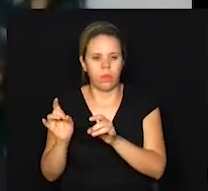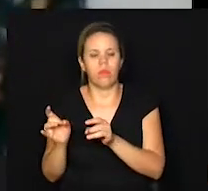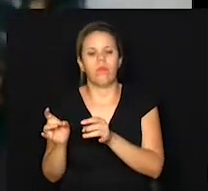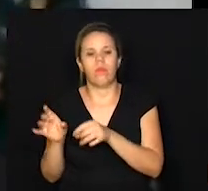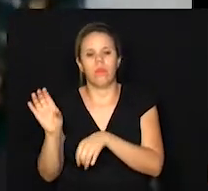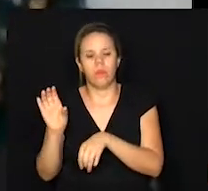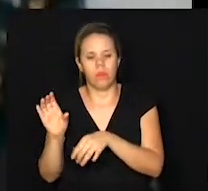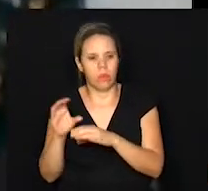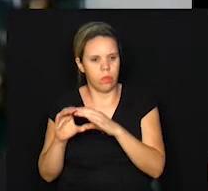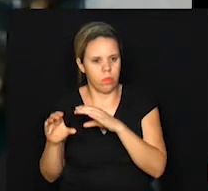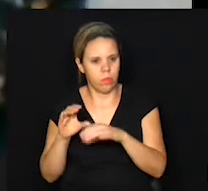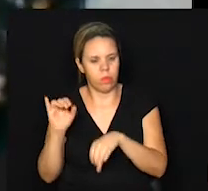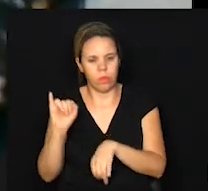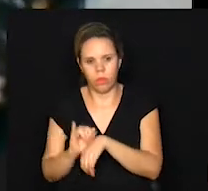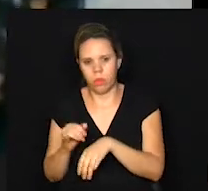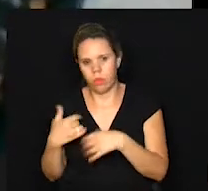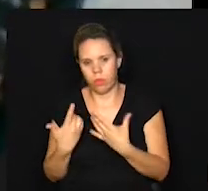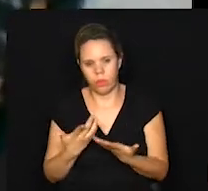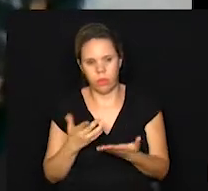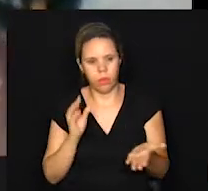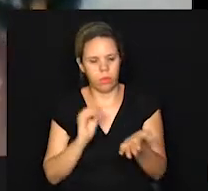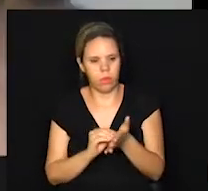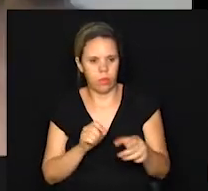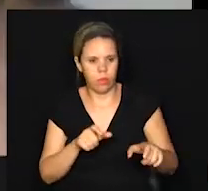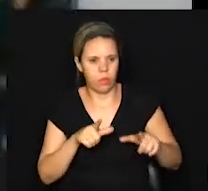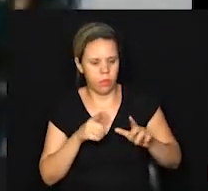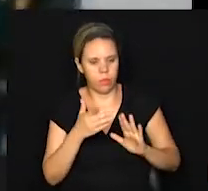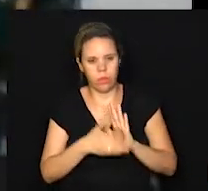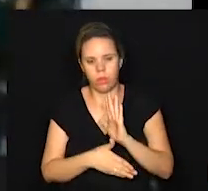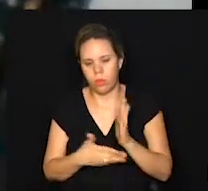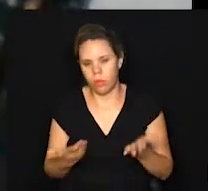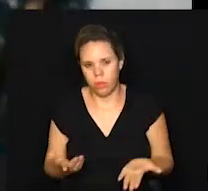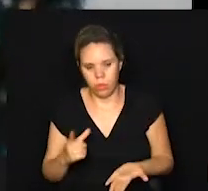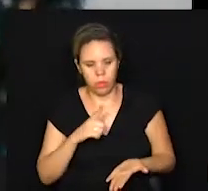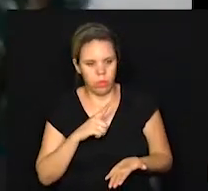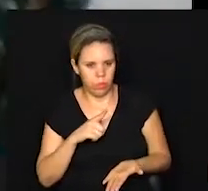falta da diplomacia e descobriram que até em relações